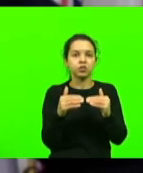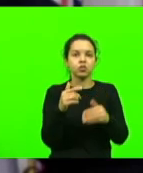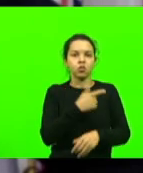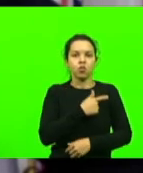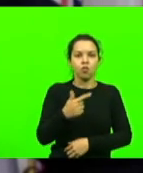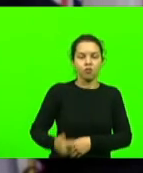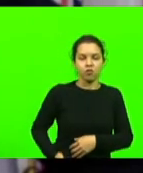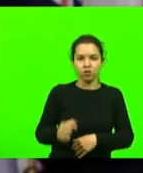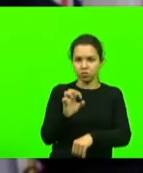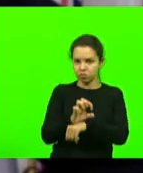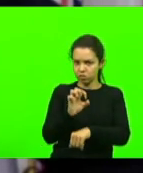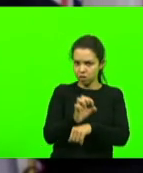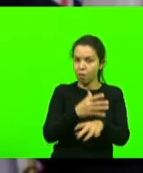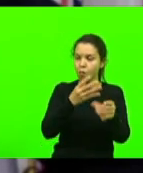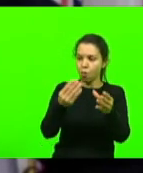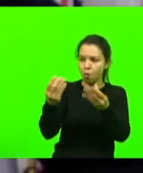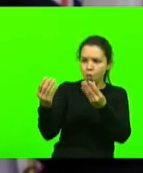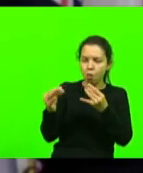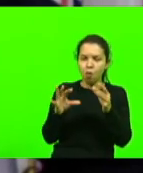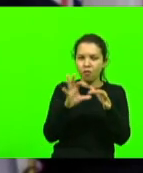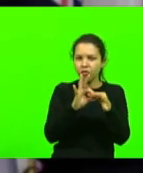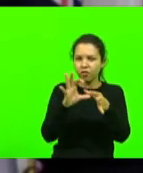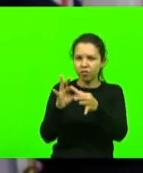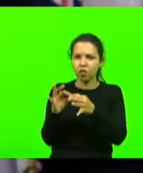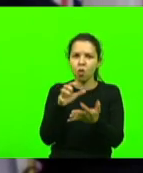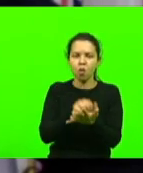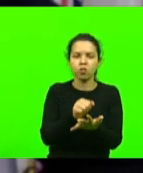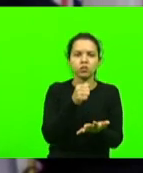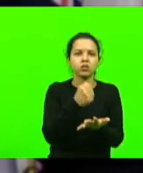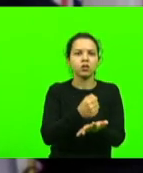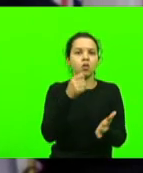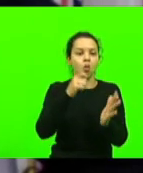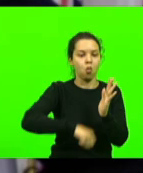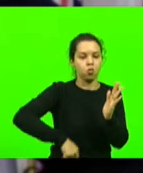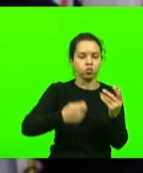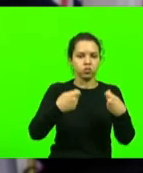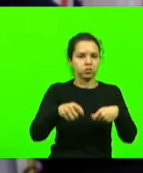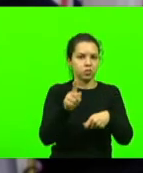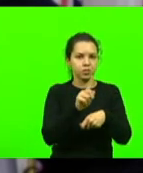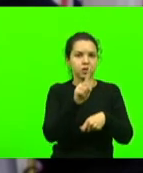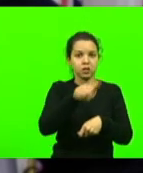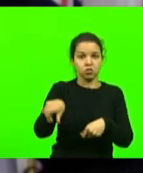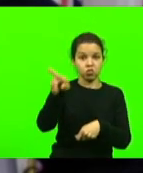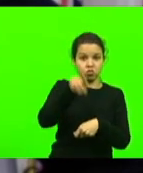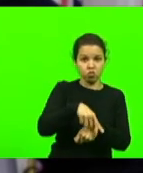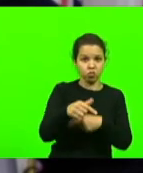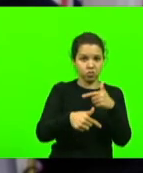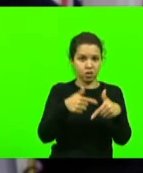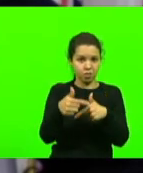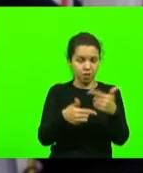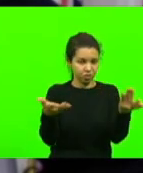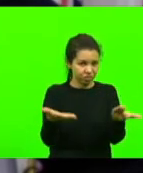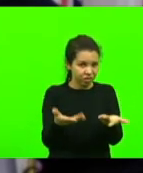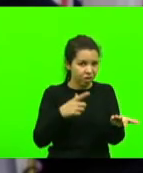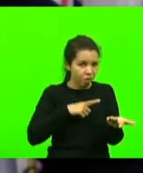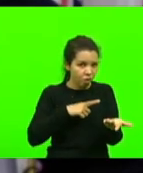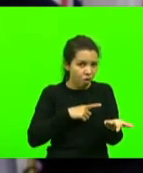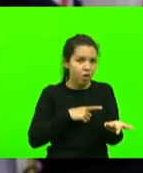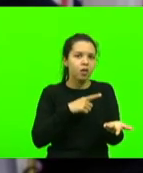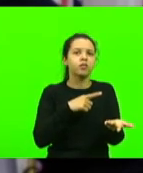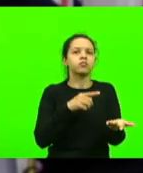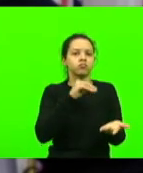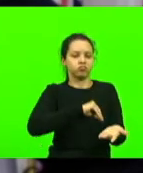estado com novos vincos contratação sem concurso e extinção dos cargos atuais que tem a garantia da